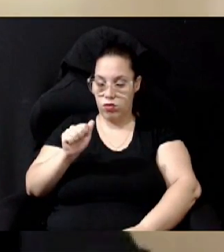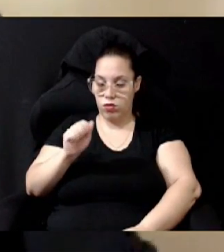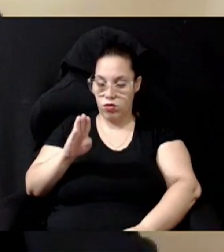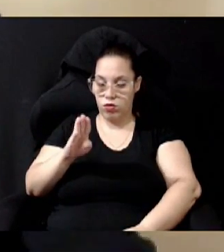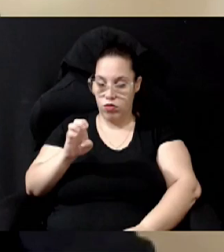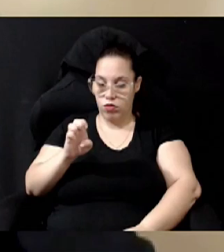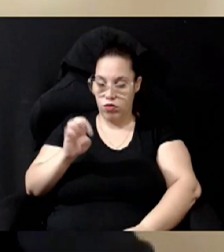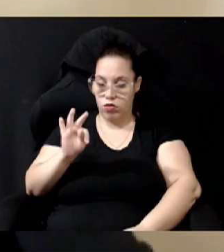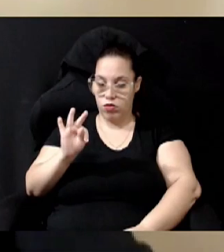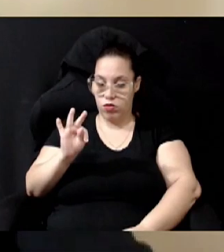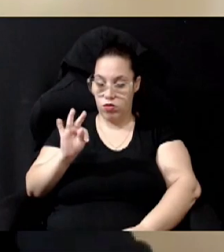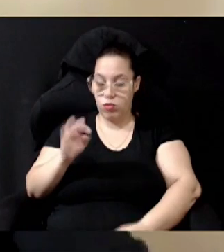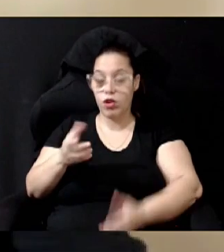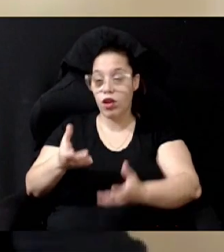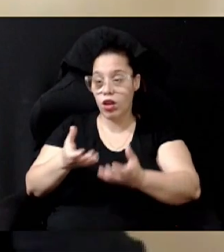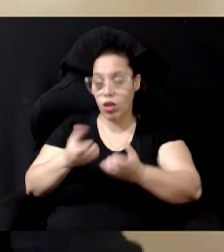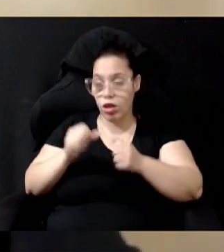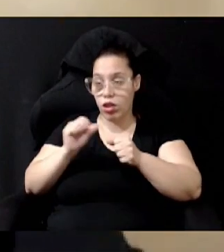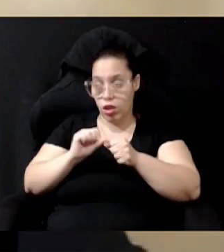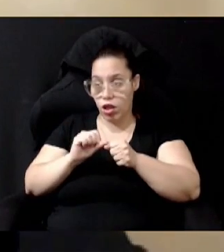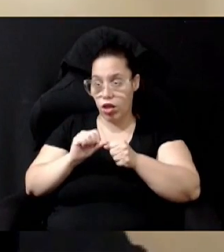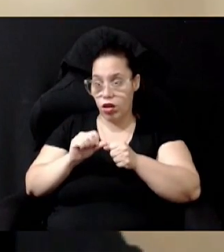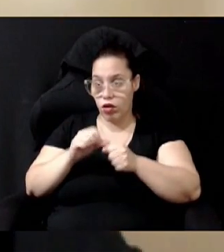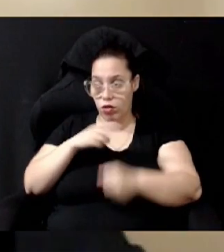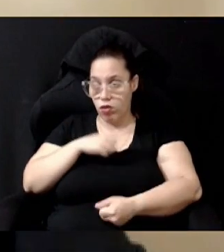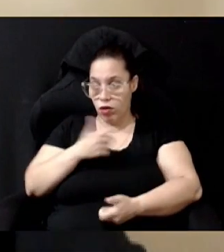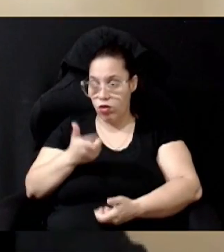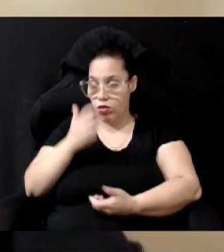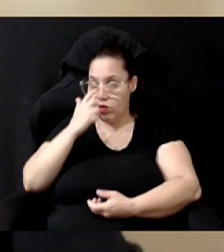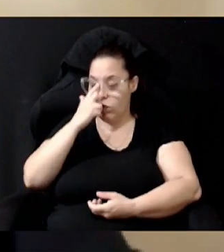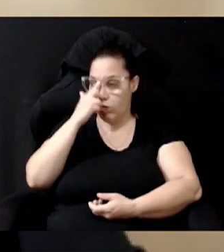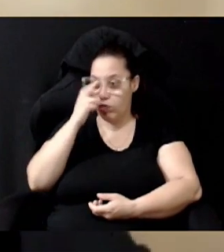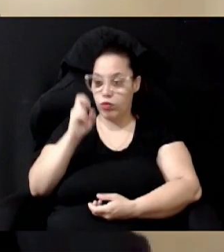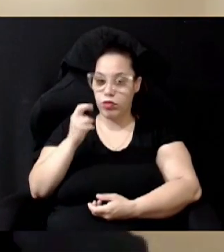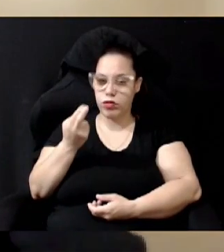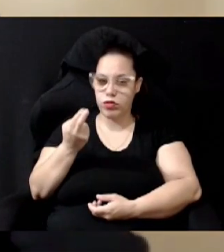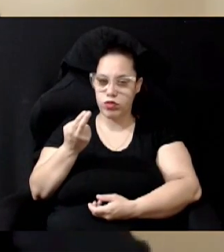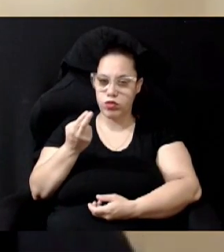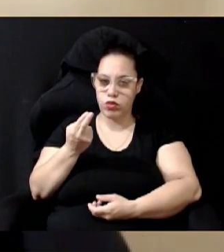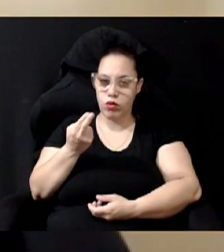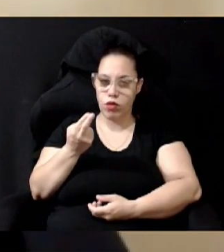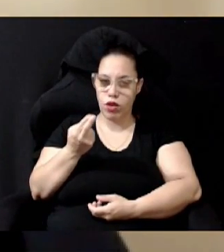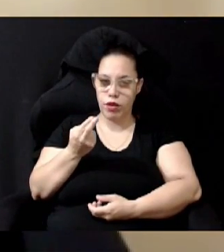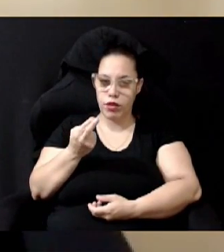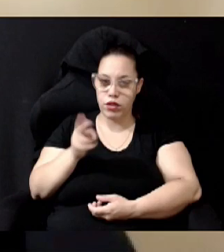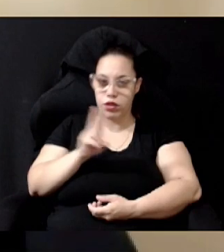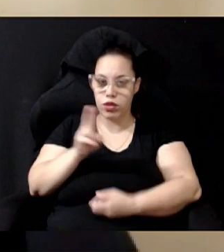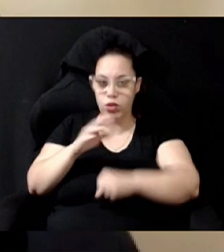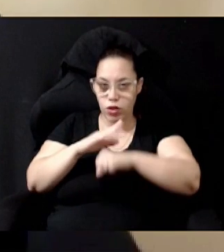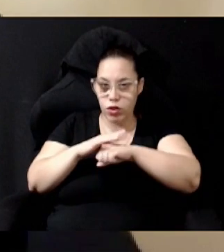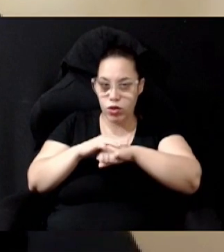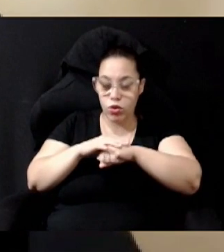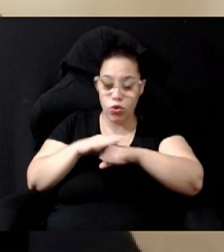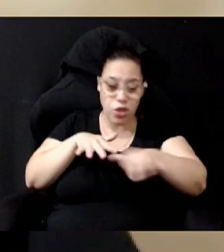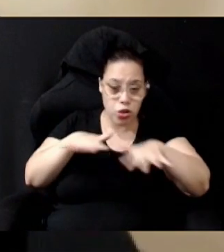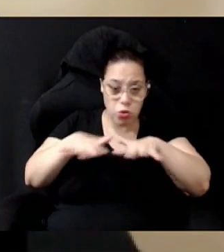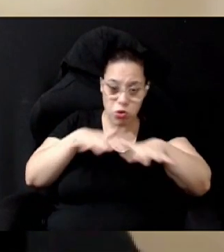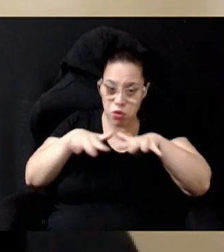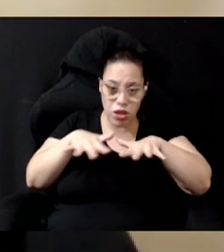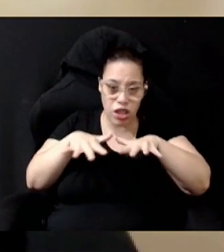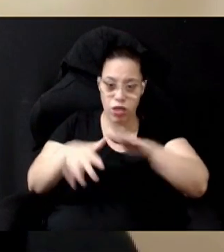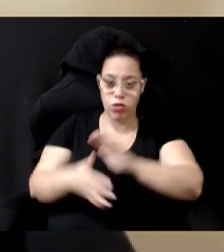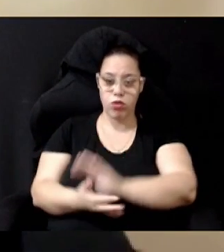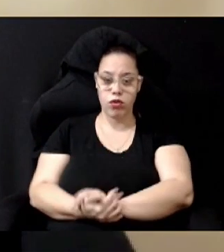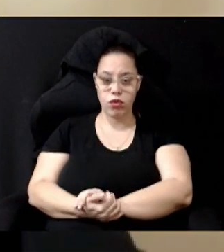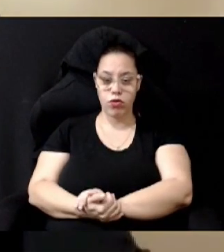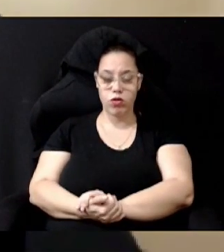distúrbios, desordens, ou, assim, algumas chamam doenças do movimento, são portadoras